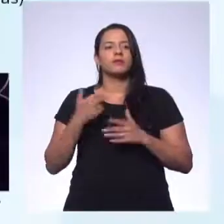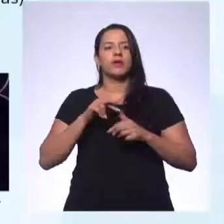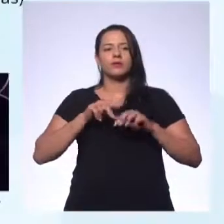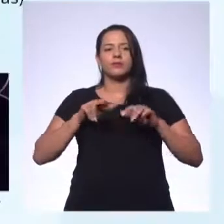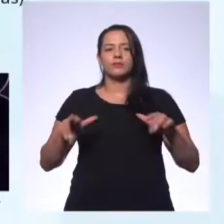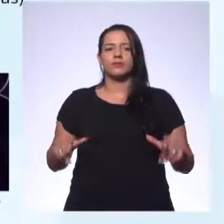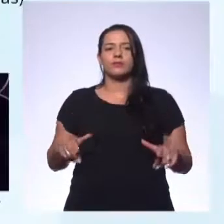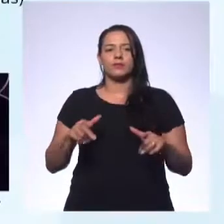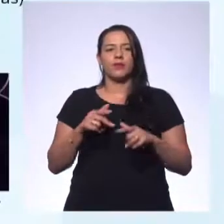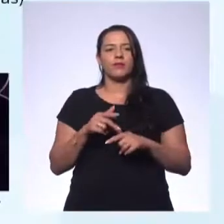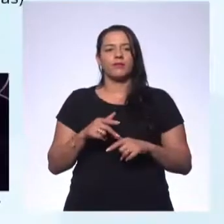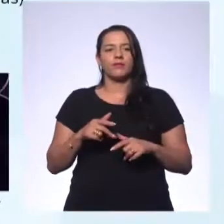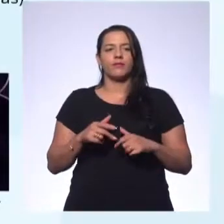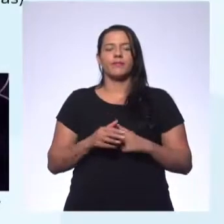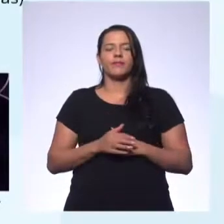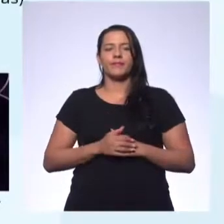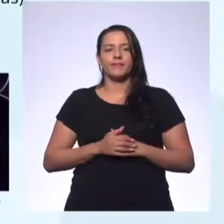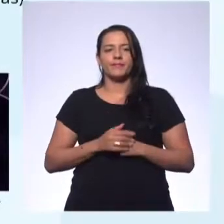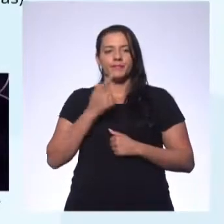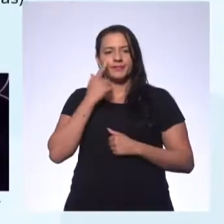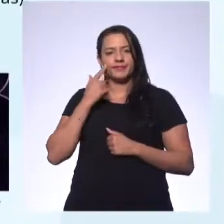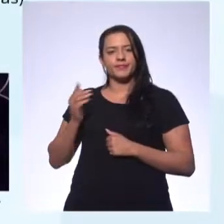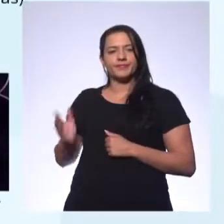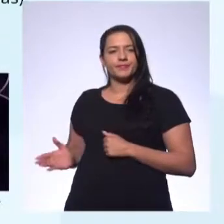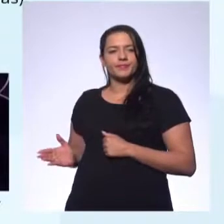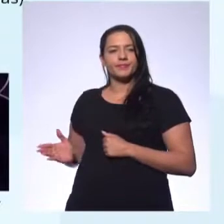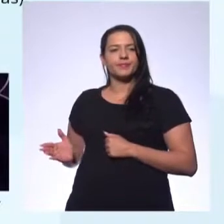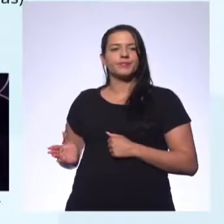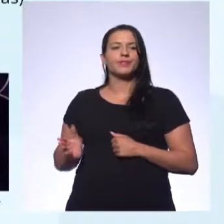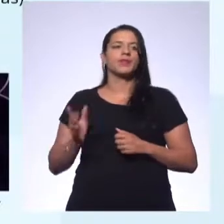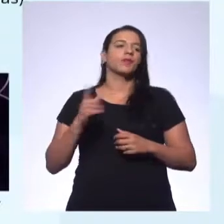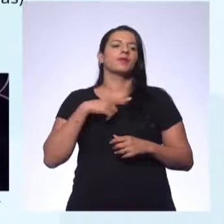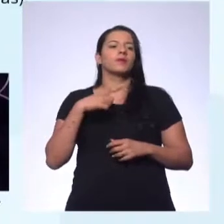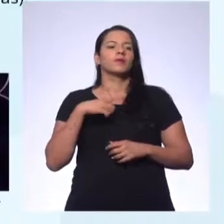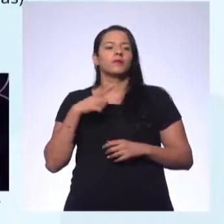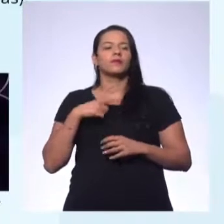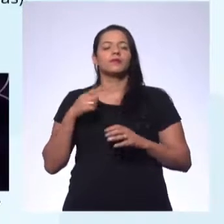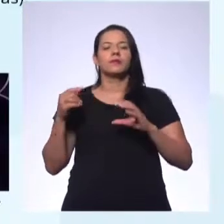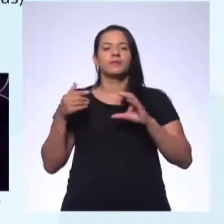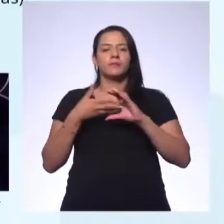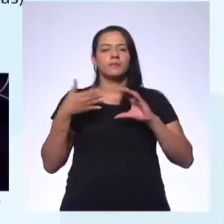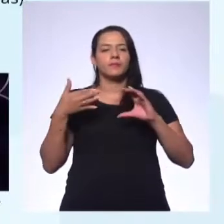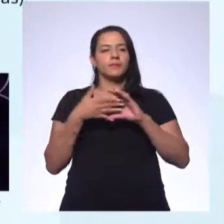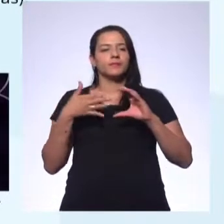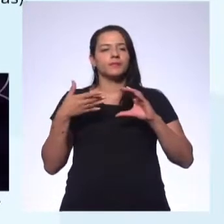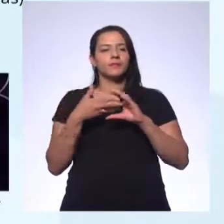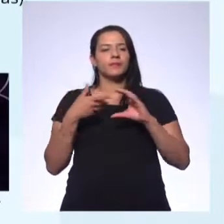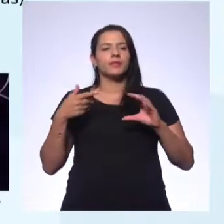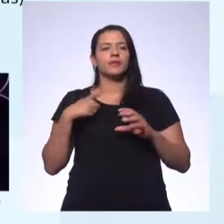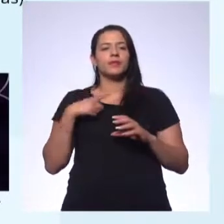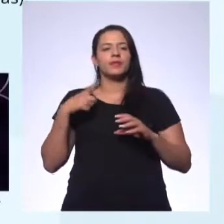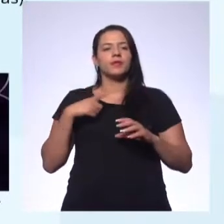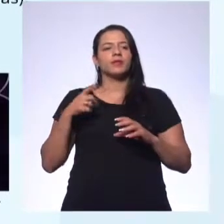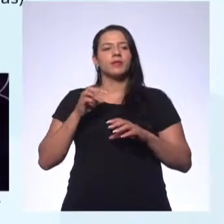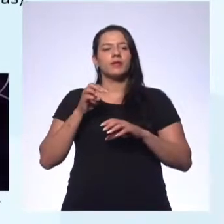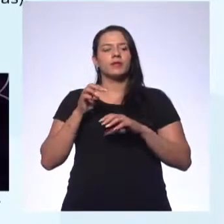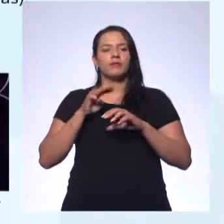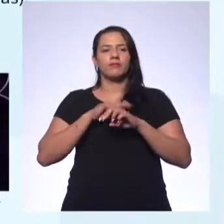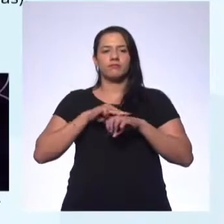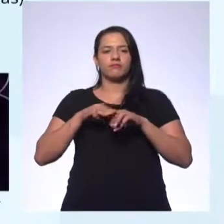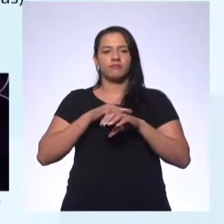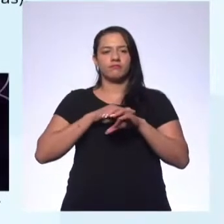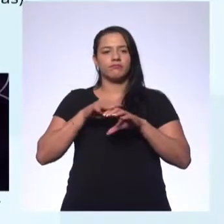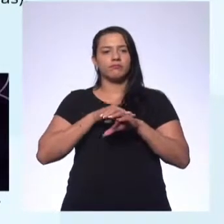as arqueobactérias, né? São seres procariontes. Aí a maioria tem parede celular,